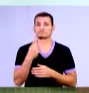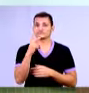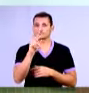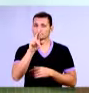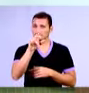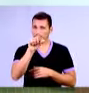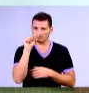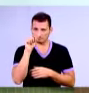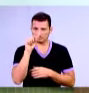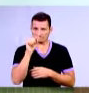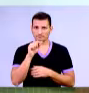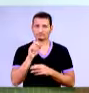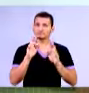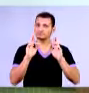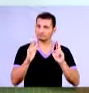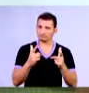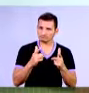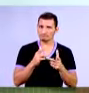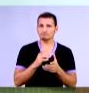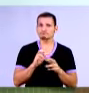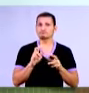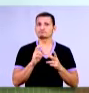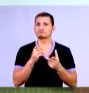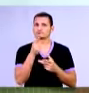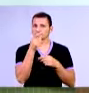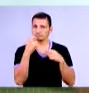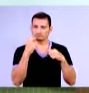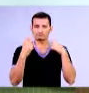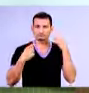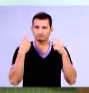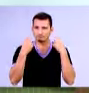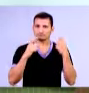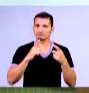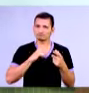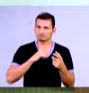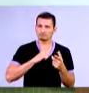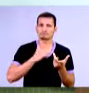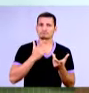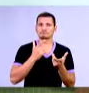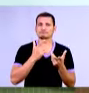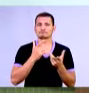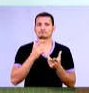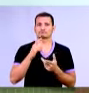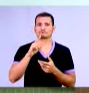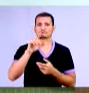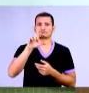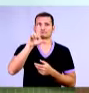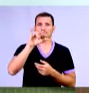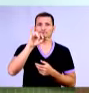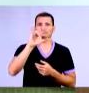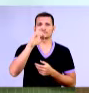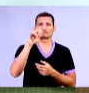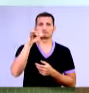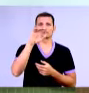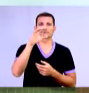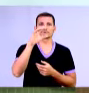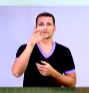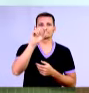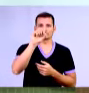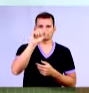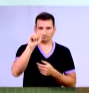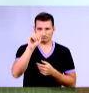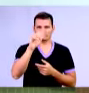escolha. É claro que para isso você se preocupe em obter as licenças dos softwares da maneira devida, da maneira